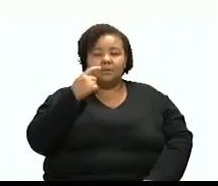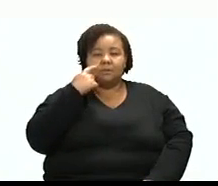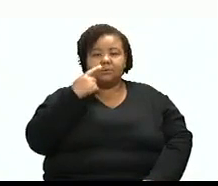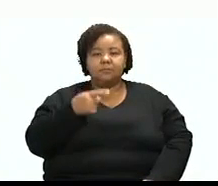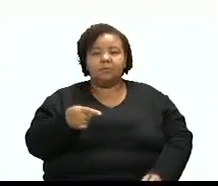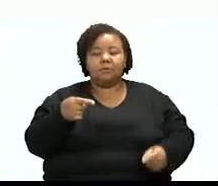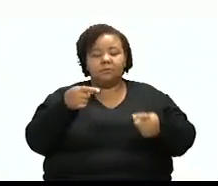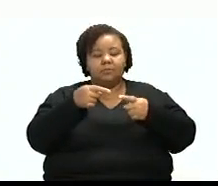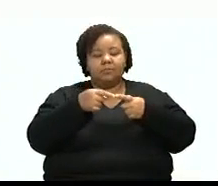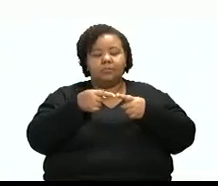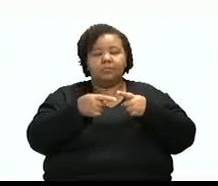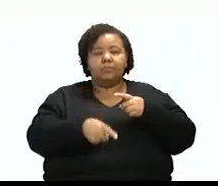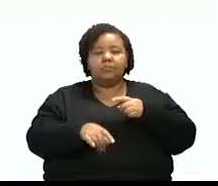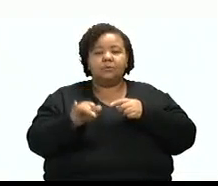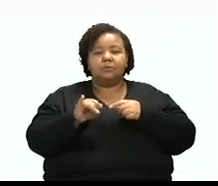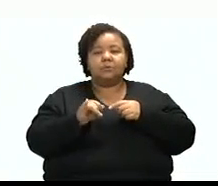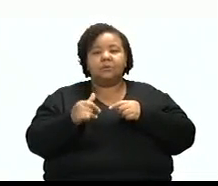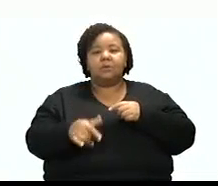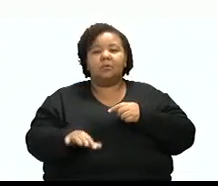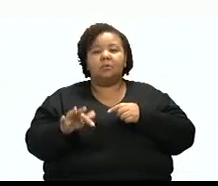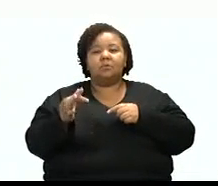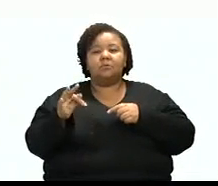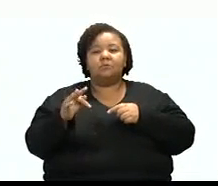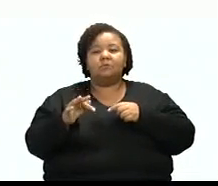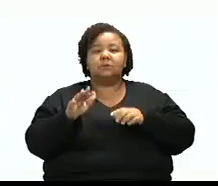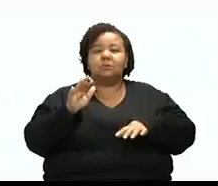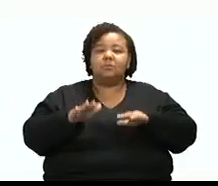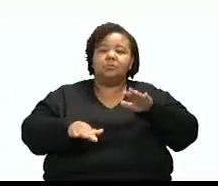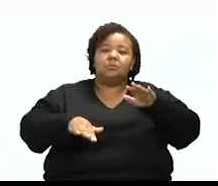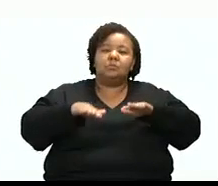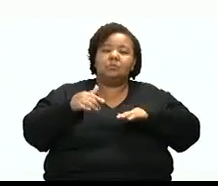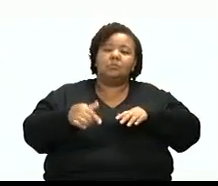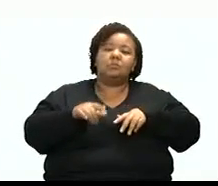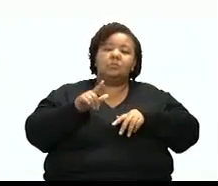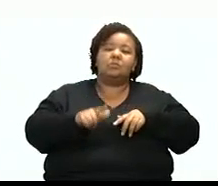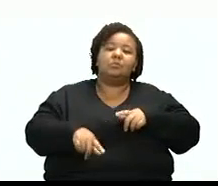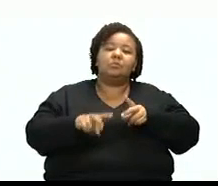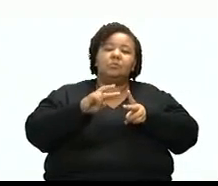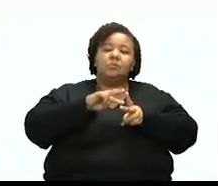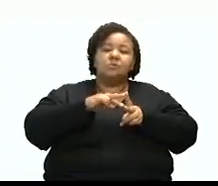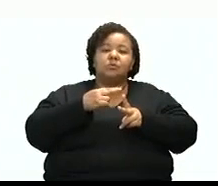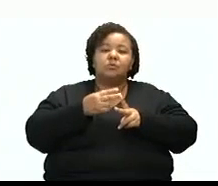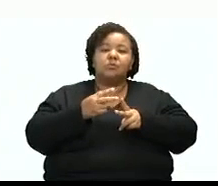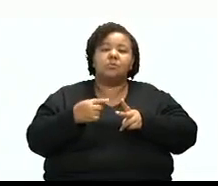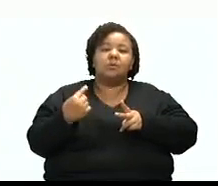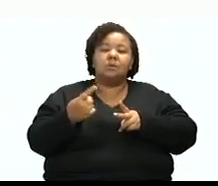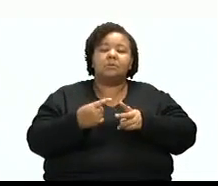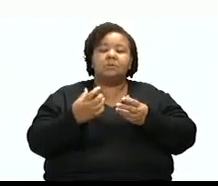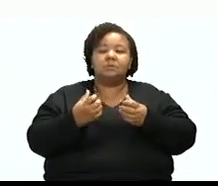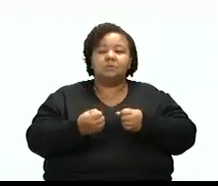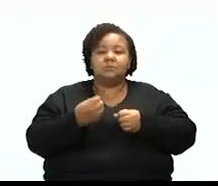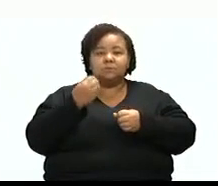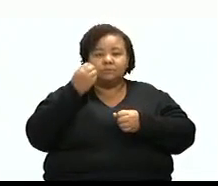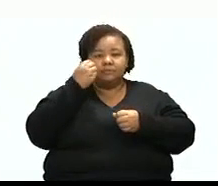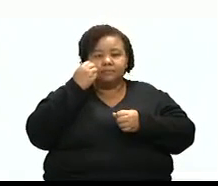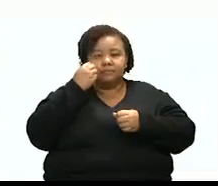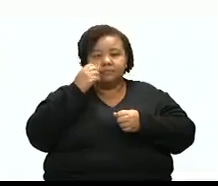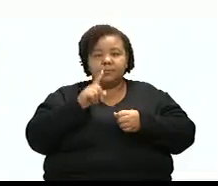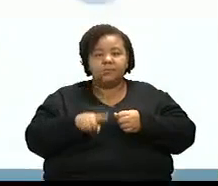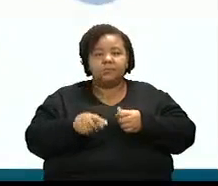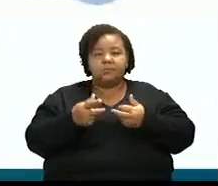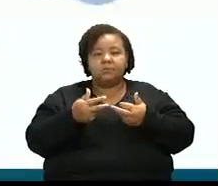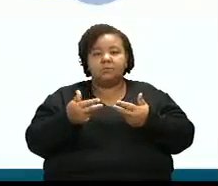integrais definidas de funções de uma variável, integrais duplas. Então, nós vamos tentar utilizar